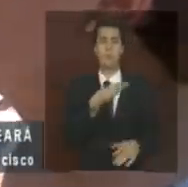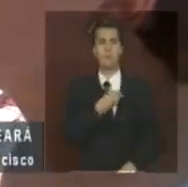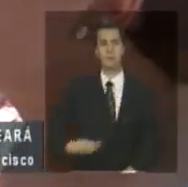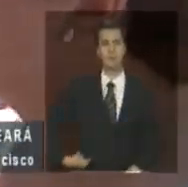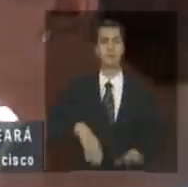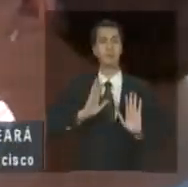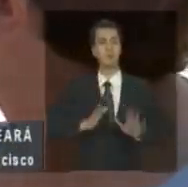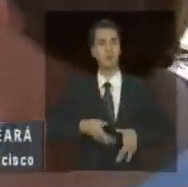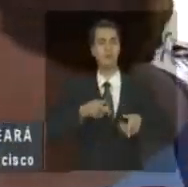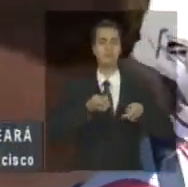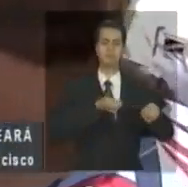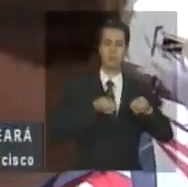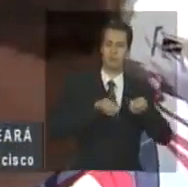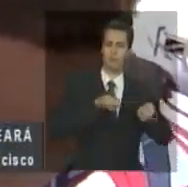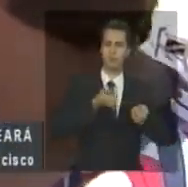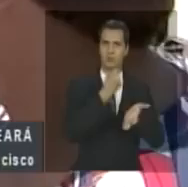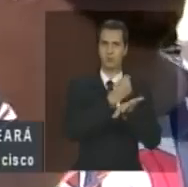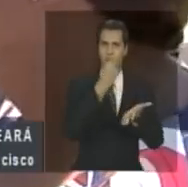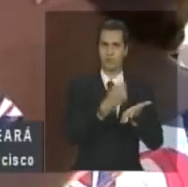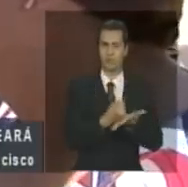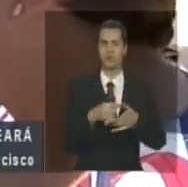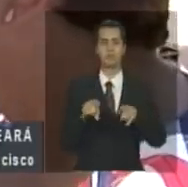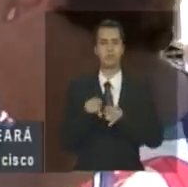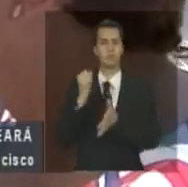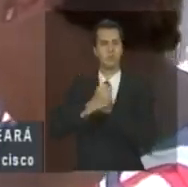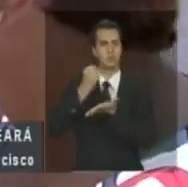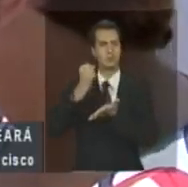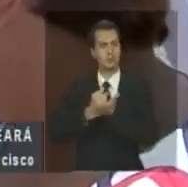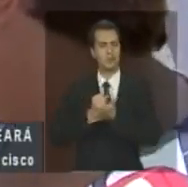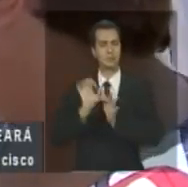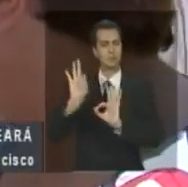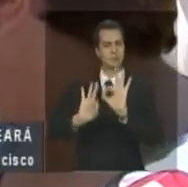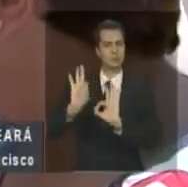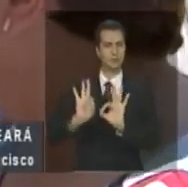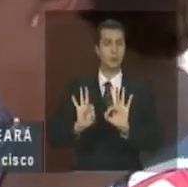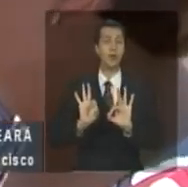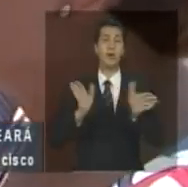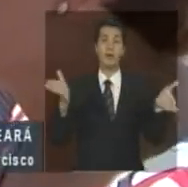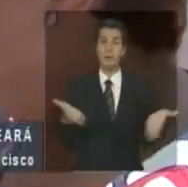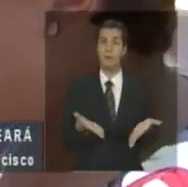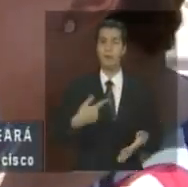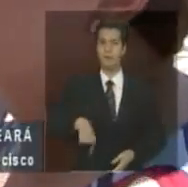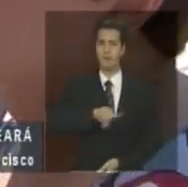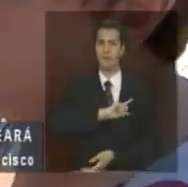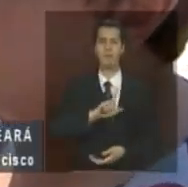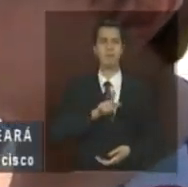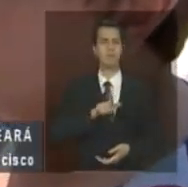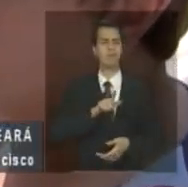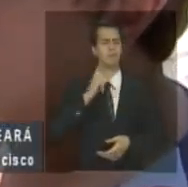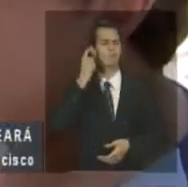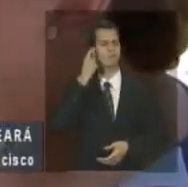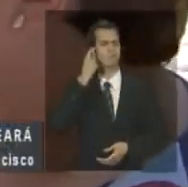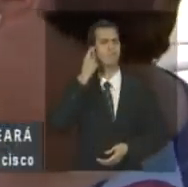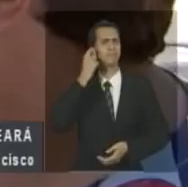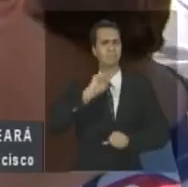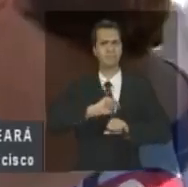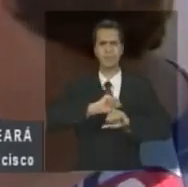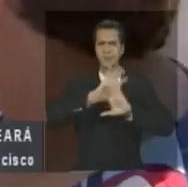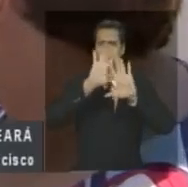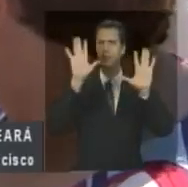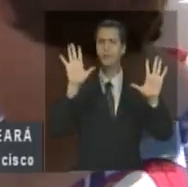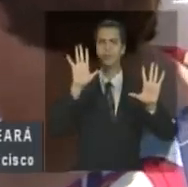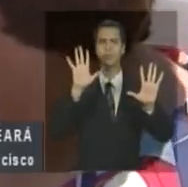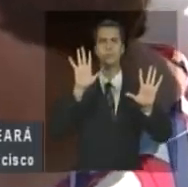contratos, reequilibrou esses contratos e agora nós temos uma clara perspectiva